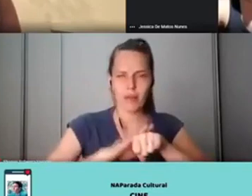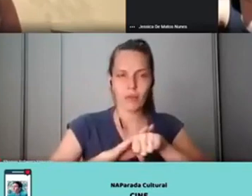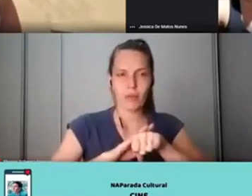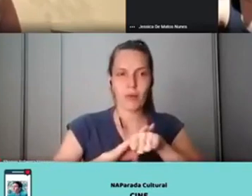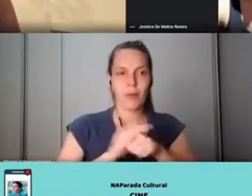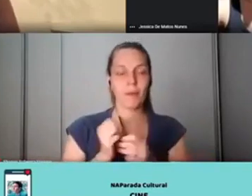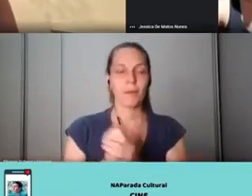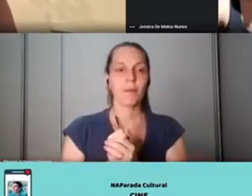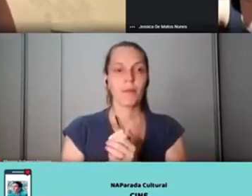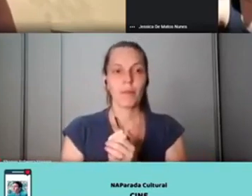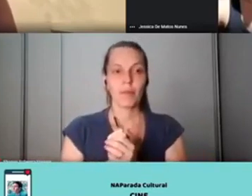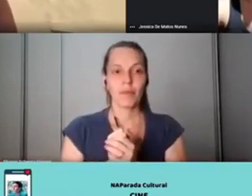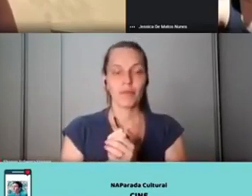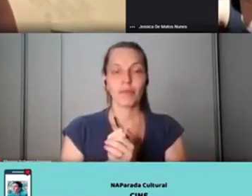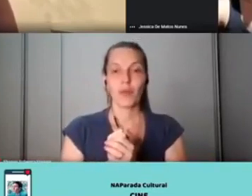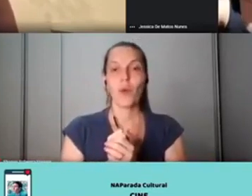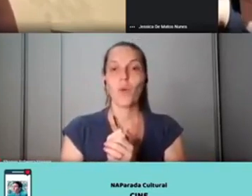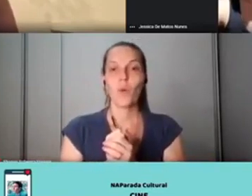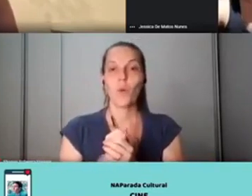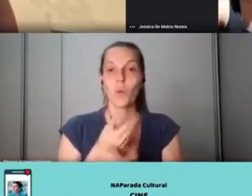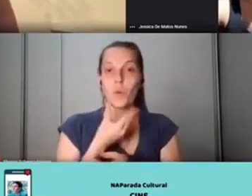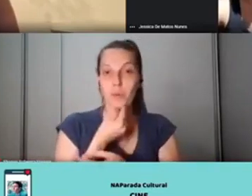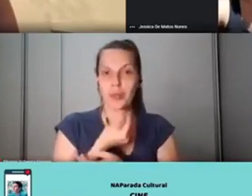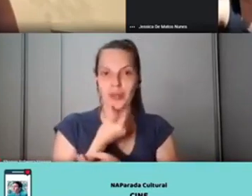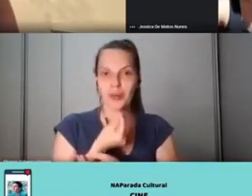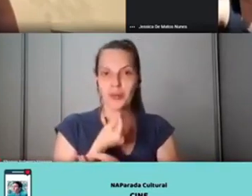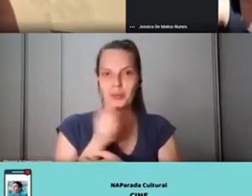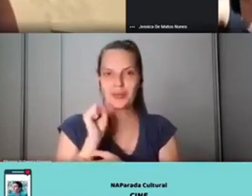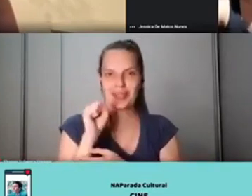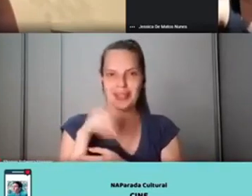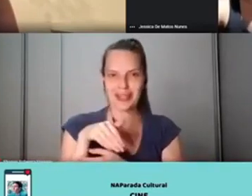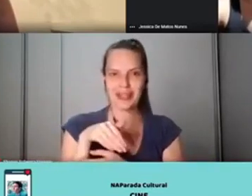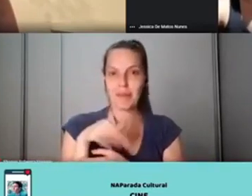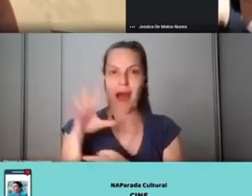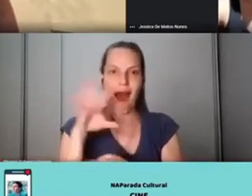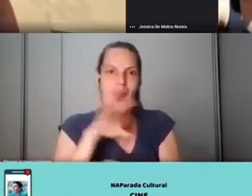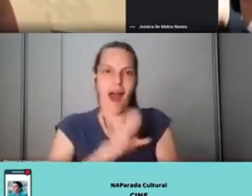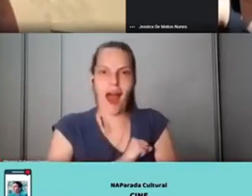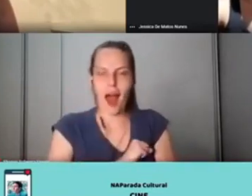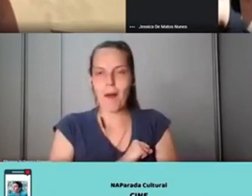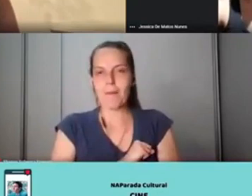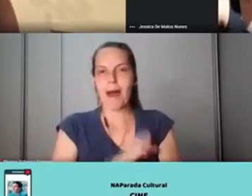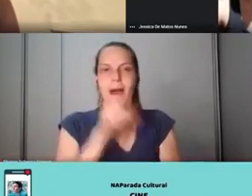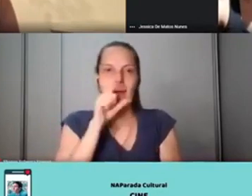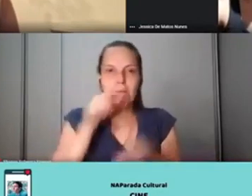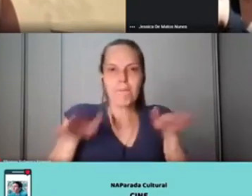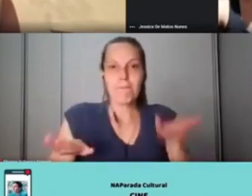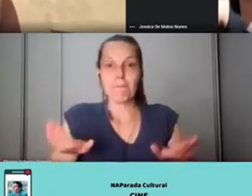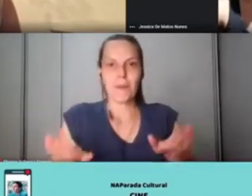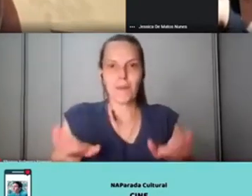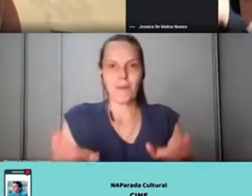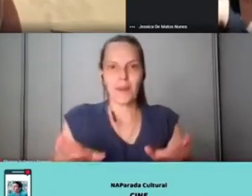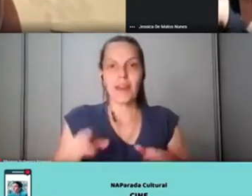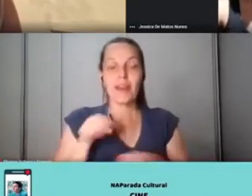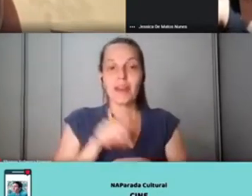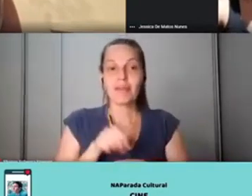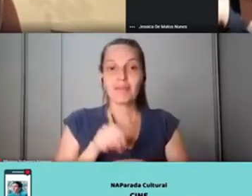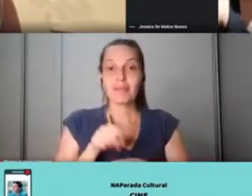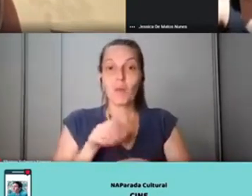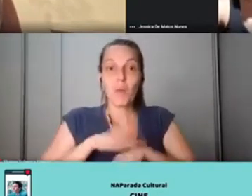pinguim, ele adora pinguins, né? Então ele traz, quando o pinguim troca de penas, ele não é mais a prova d'água,